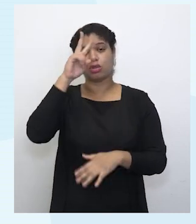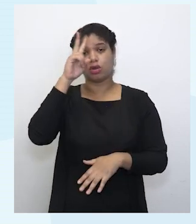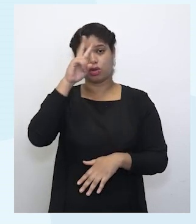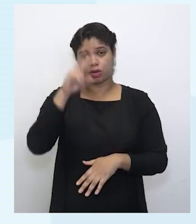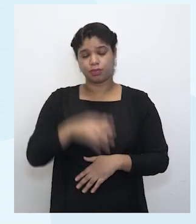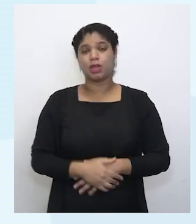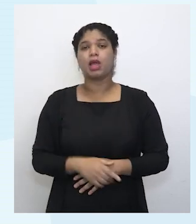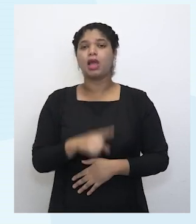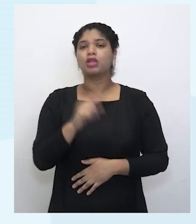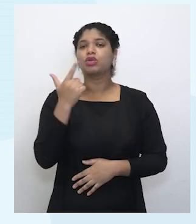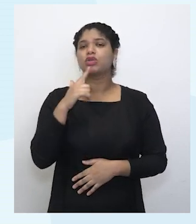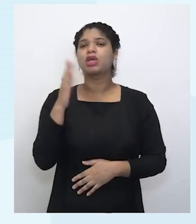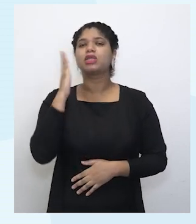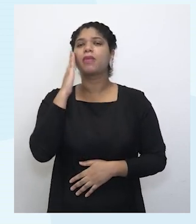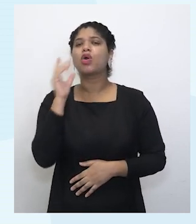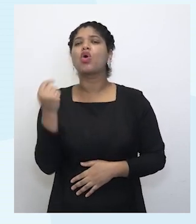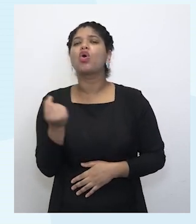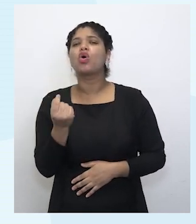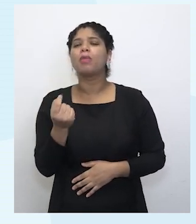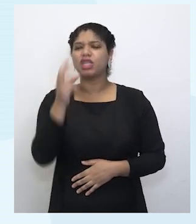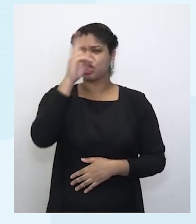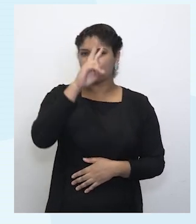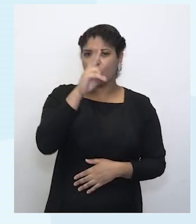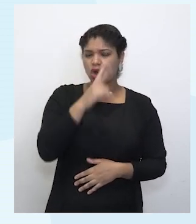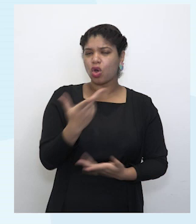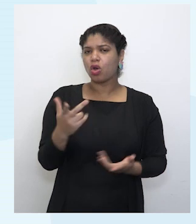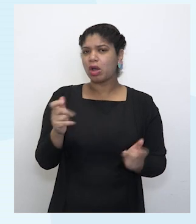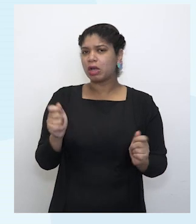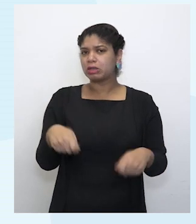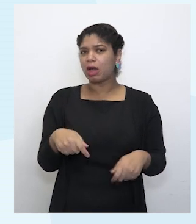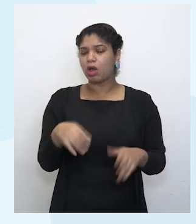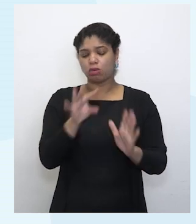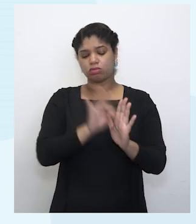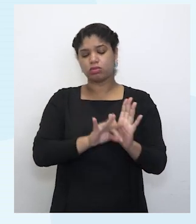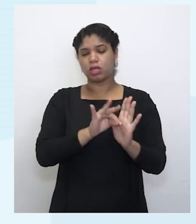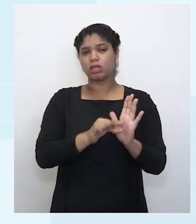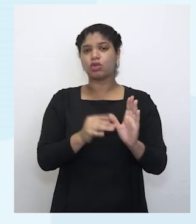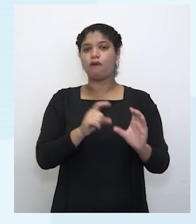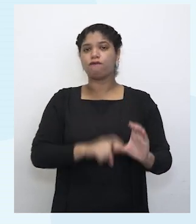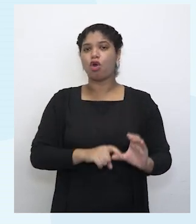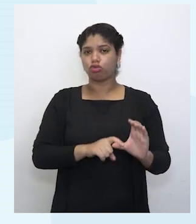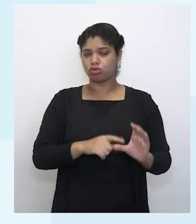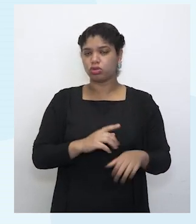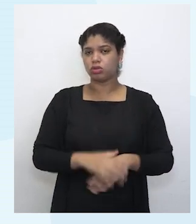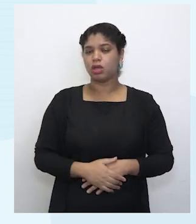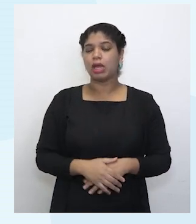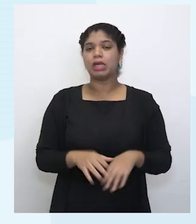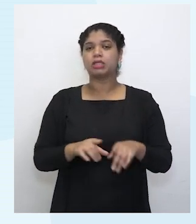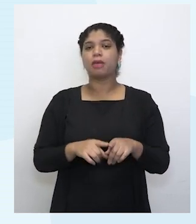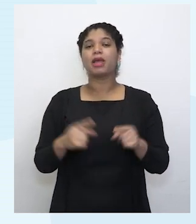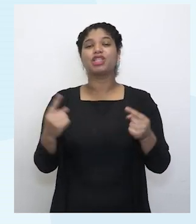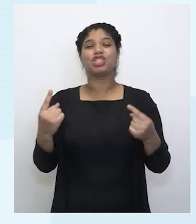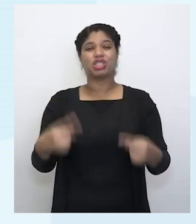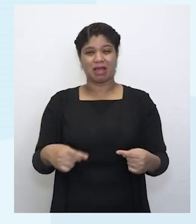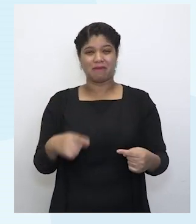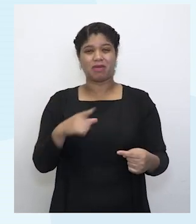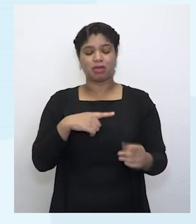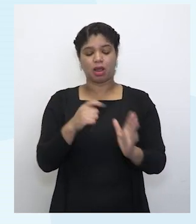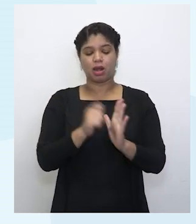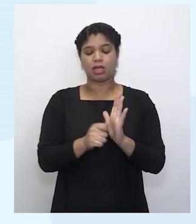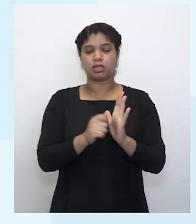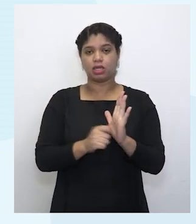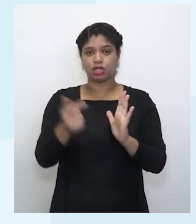eles conhecem o enredo, eles podem se apoiar no texto-fonte. O desafio nessa reescrita se